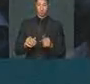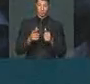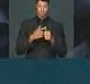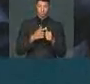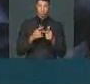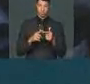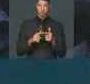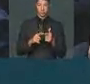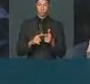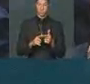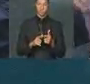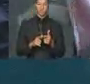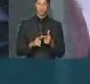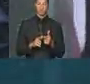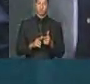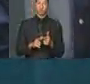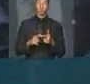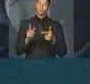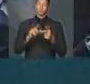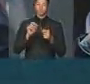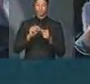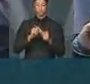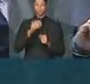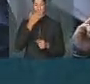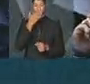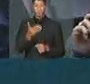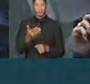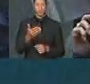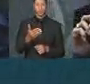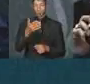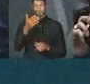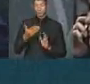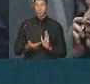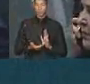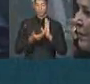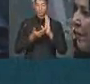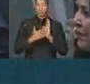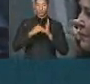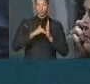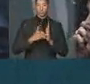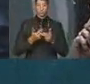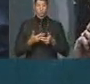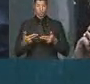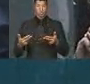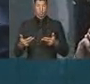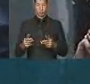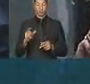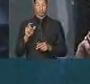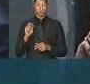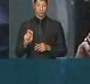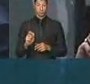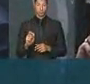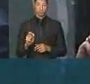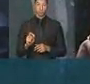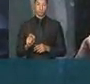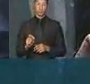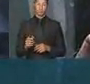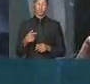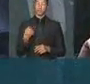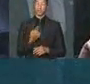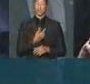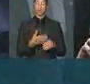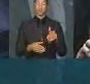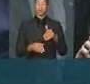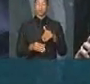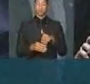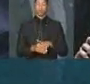senhor presidente é para fazer um apelo aqui a esta casa e a oposição que votemos